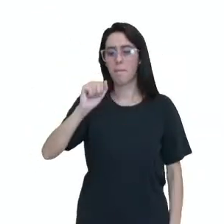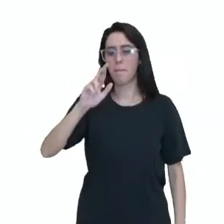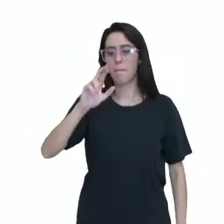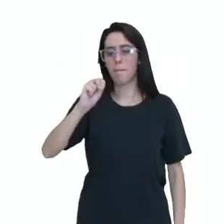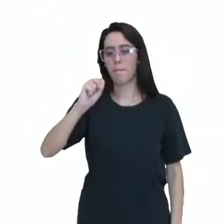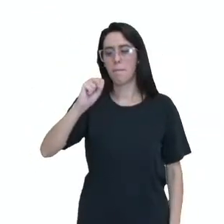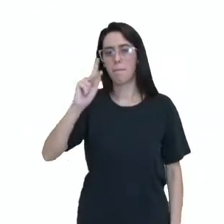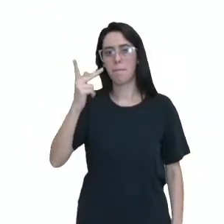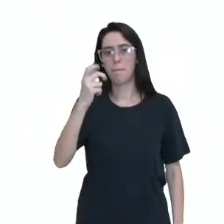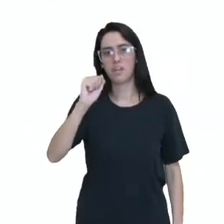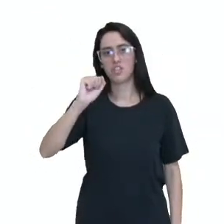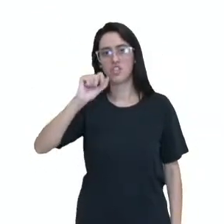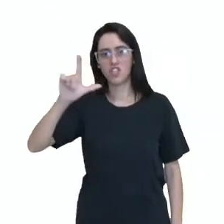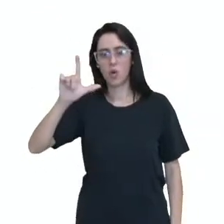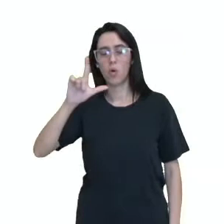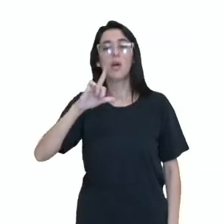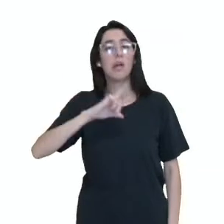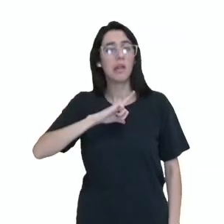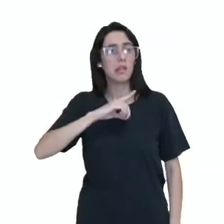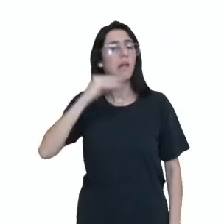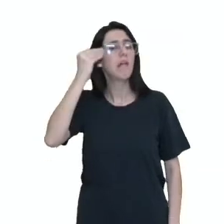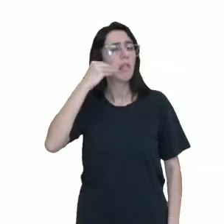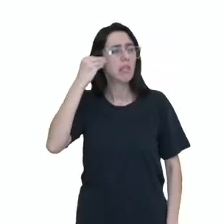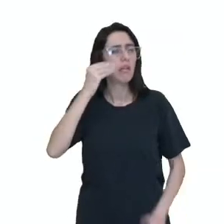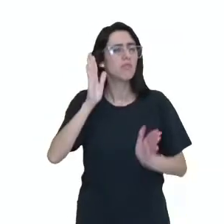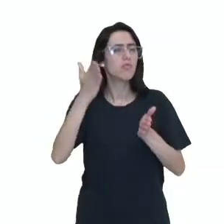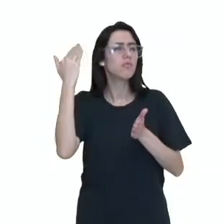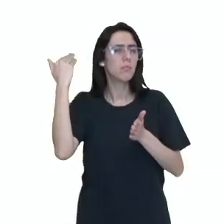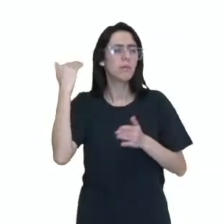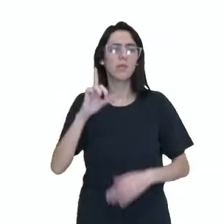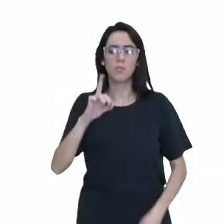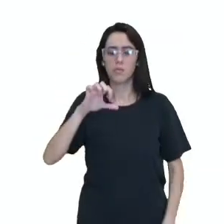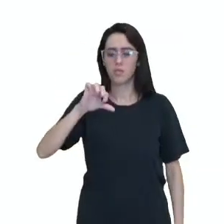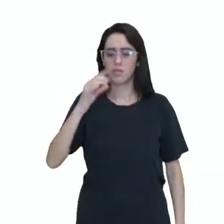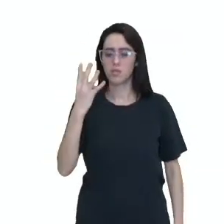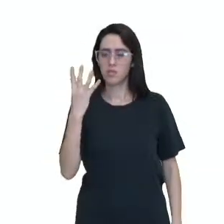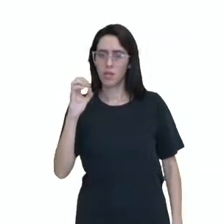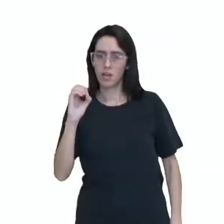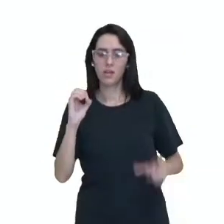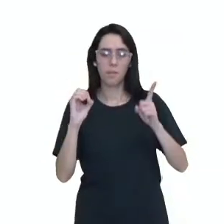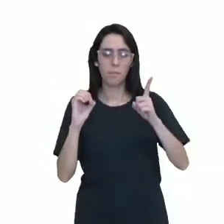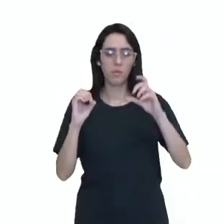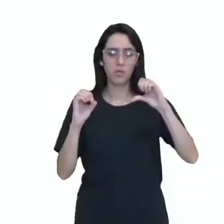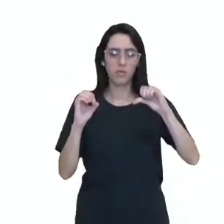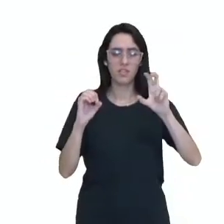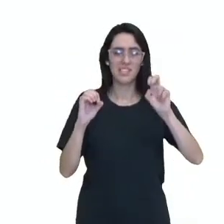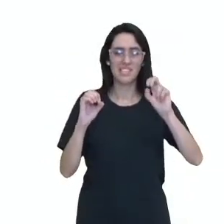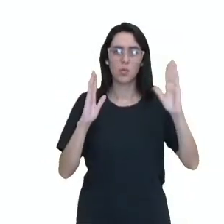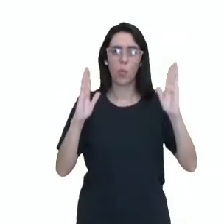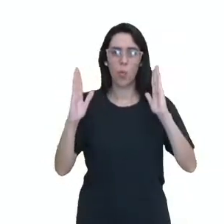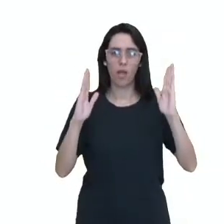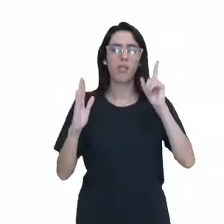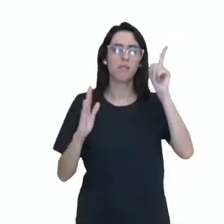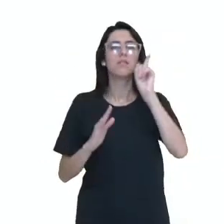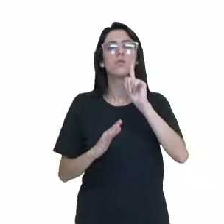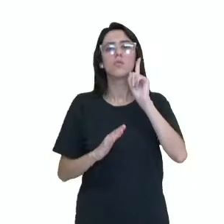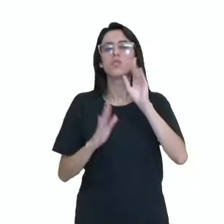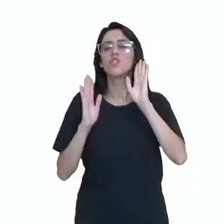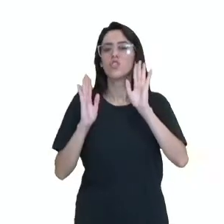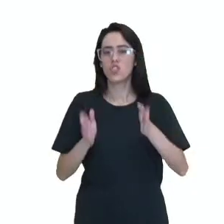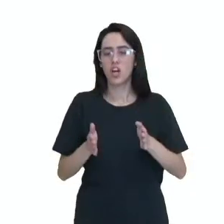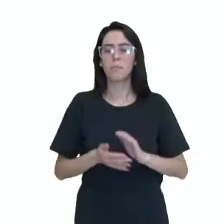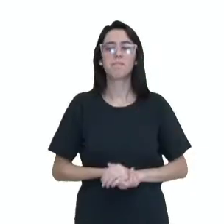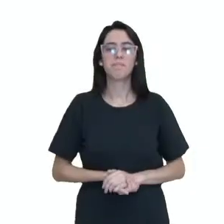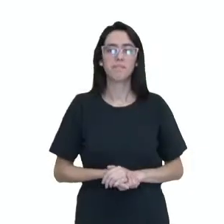alvo de testes nucleares entre as décadas de 1940 e 1950. Pelos Estados Unidos. Tais